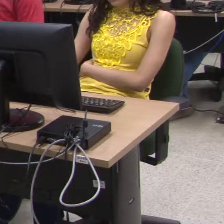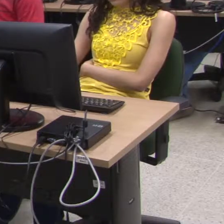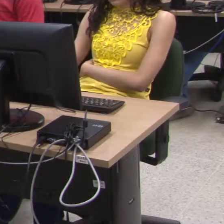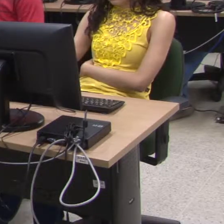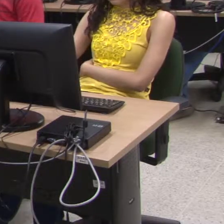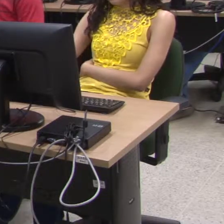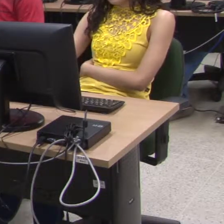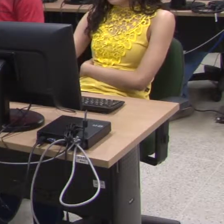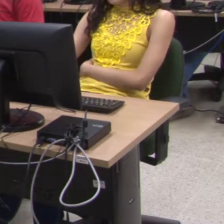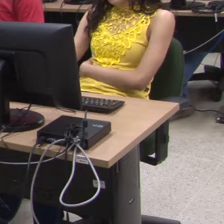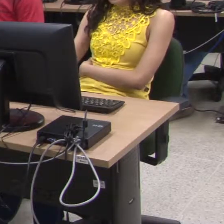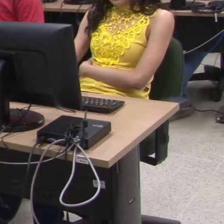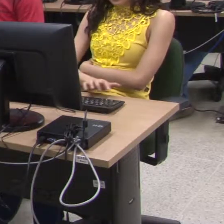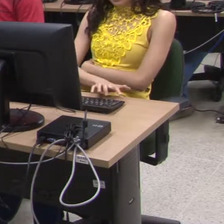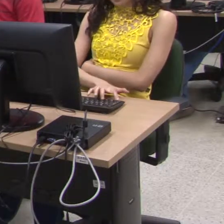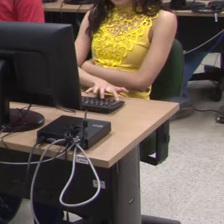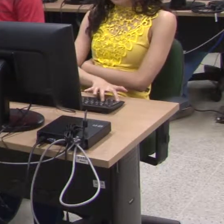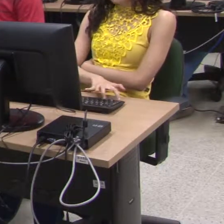cursos